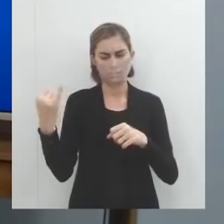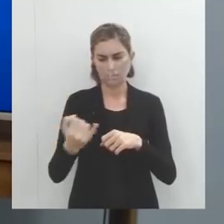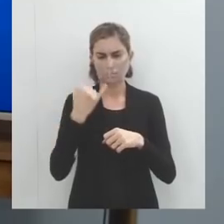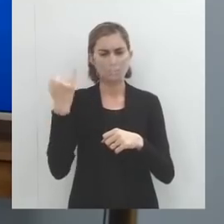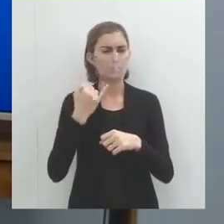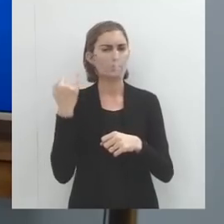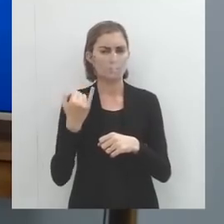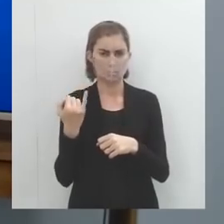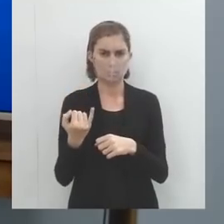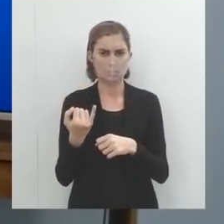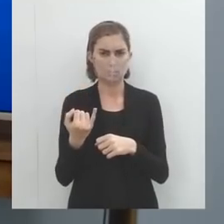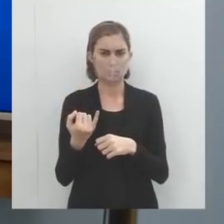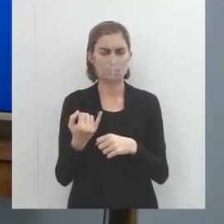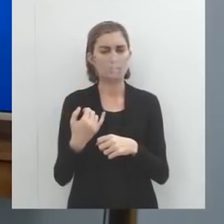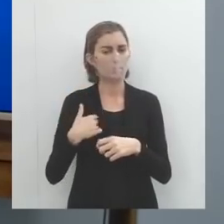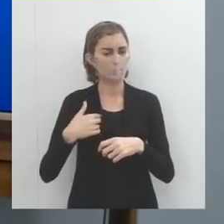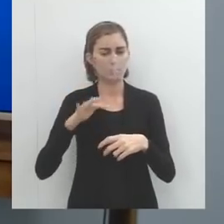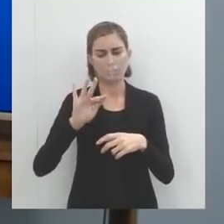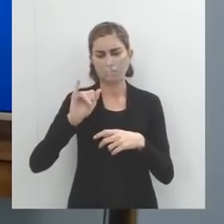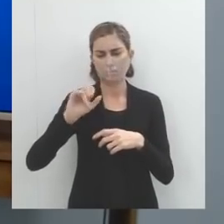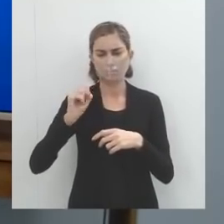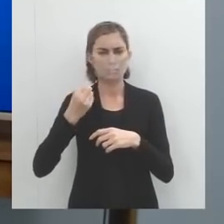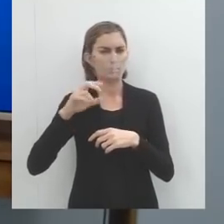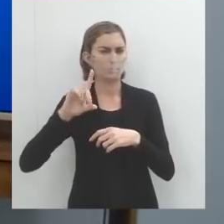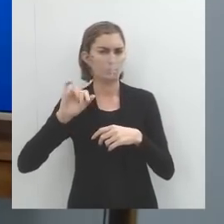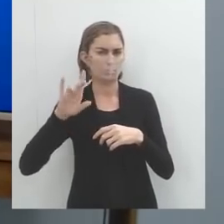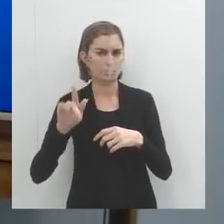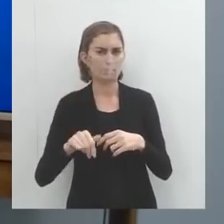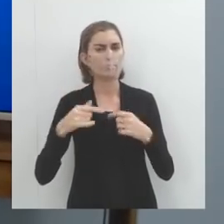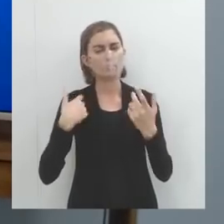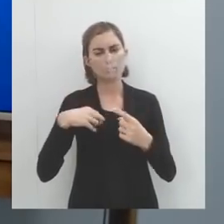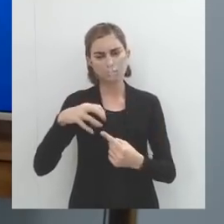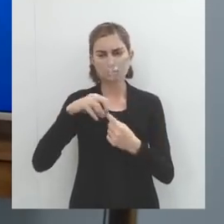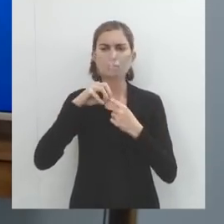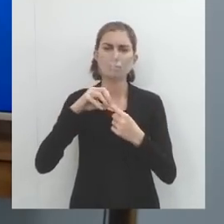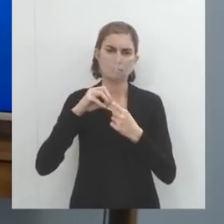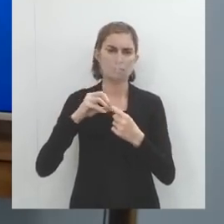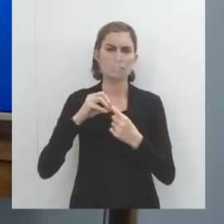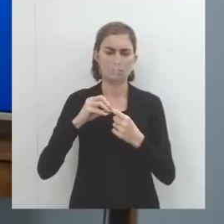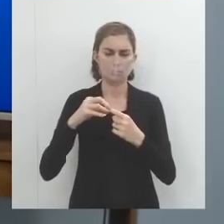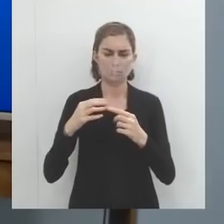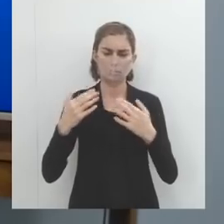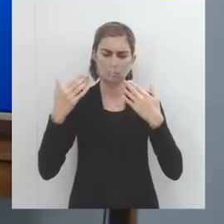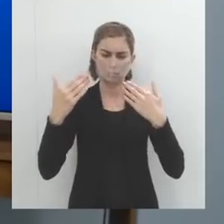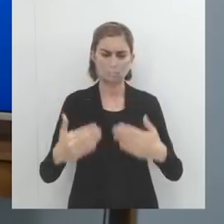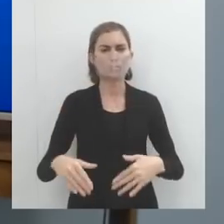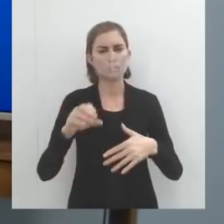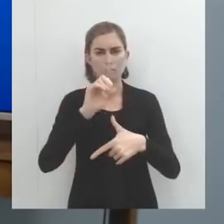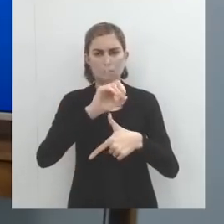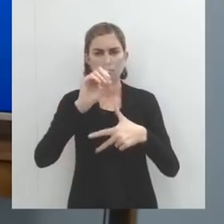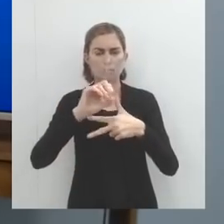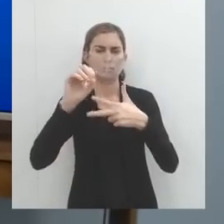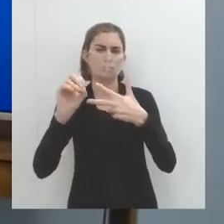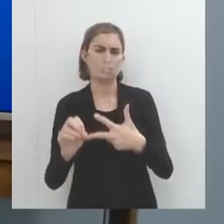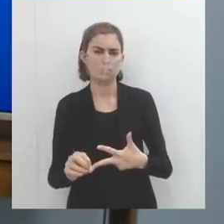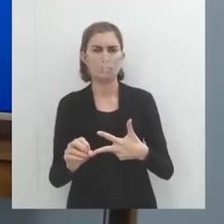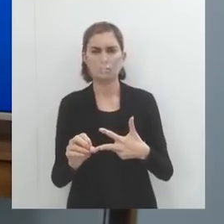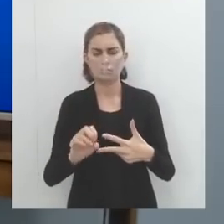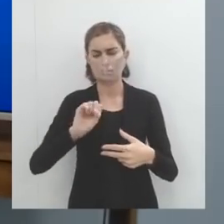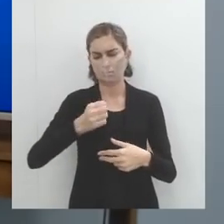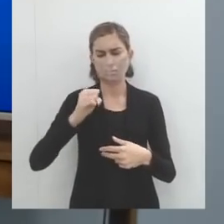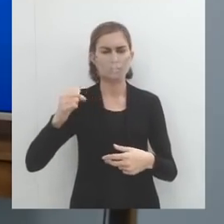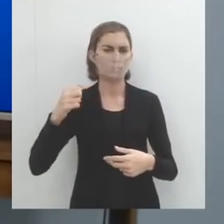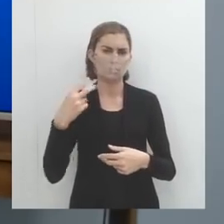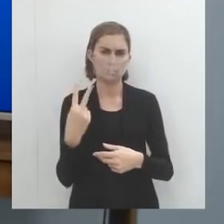ano, tá? Essa parte de fisiologia é um assunto assim, primordial para as provas de Enem e também para a prova do seriado